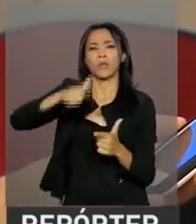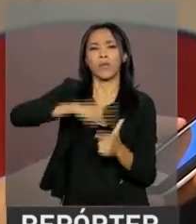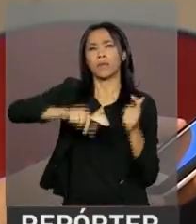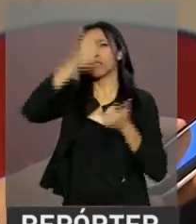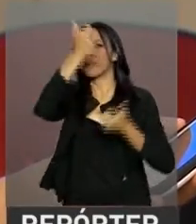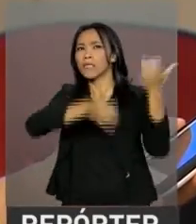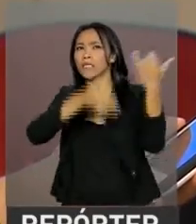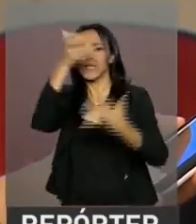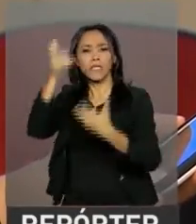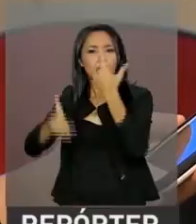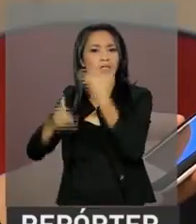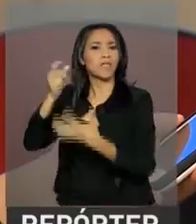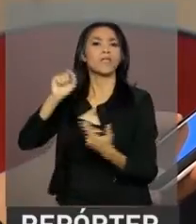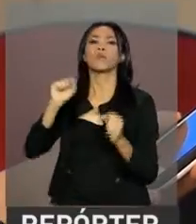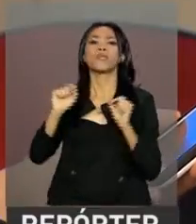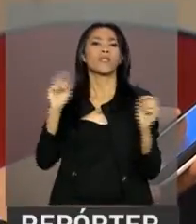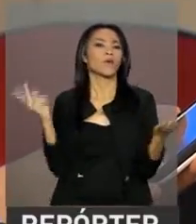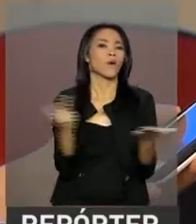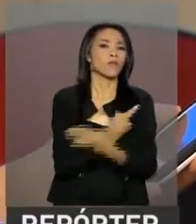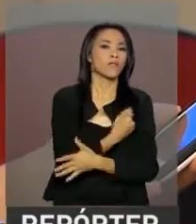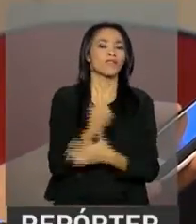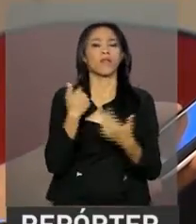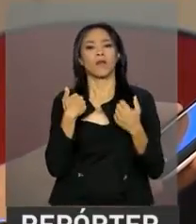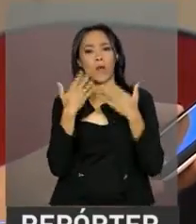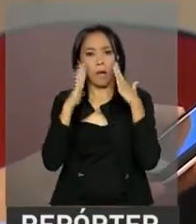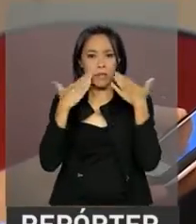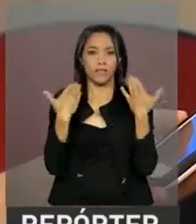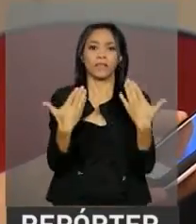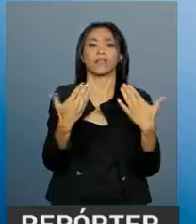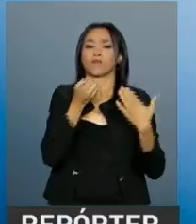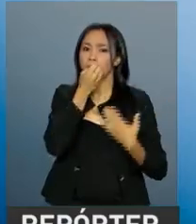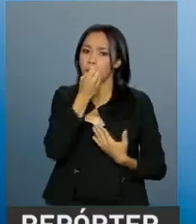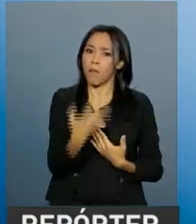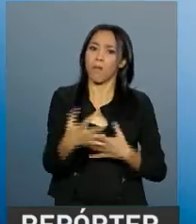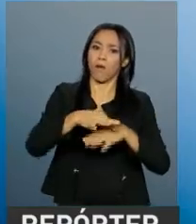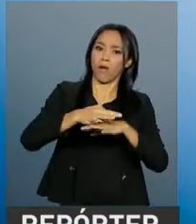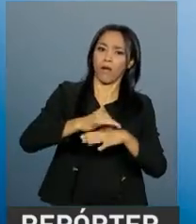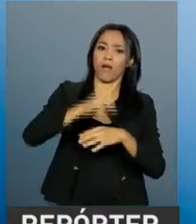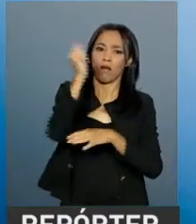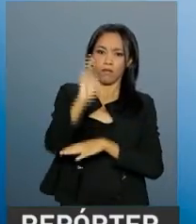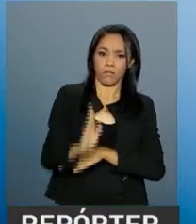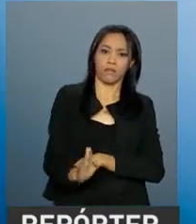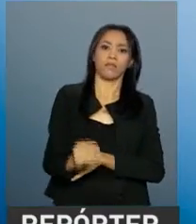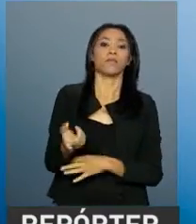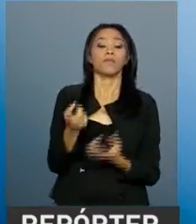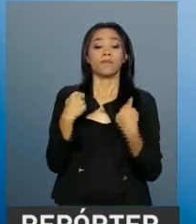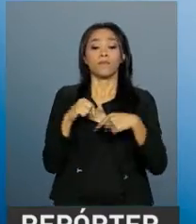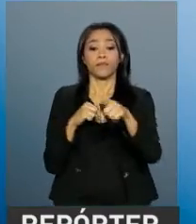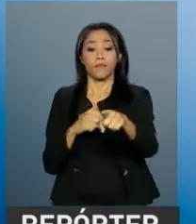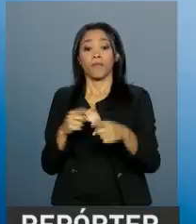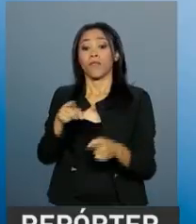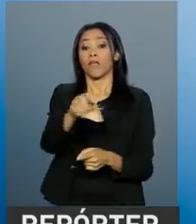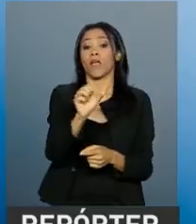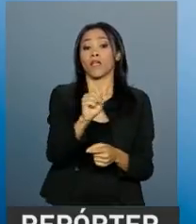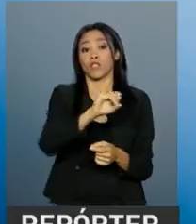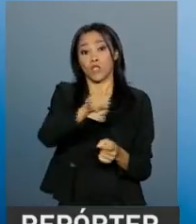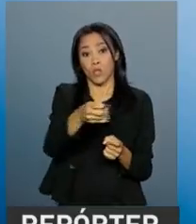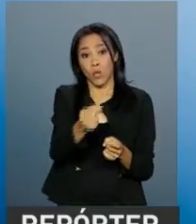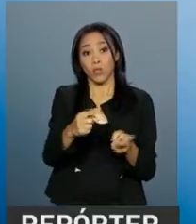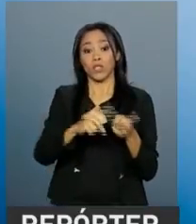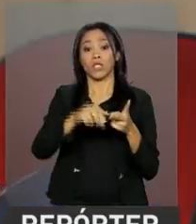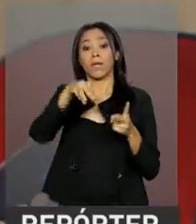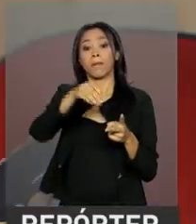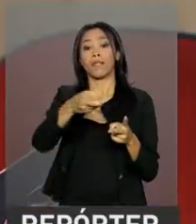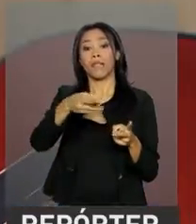e mostrar qualidade e boa imagem do produto brasileiro os destaques das exportações foram a soja minério de ferro e